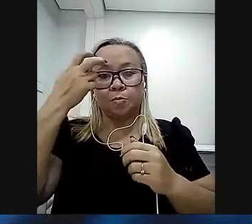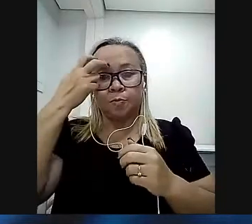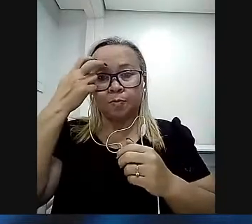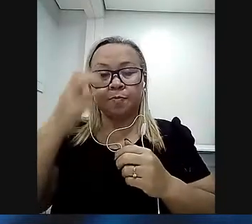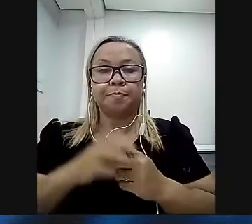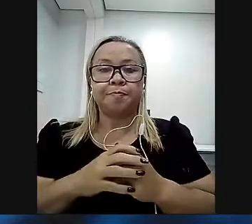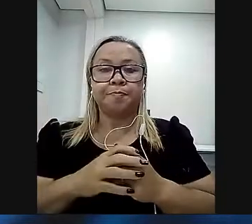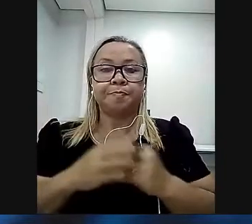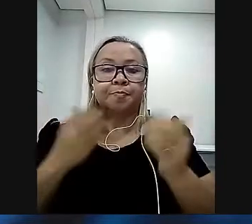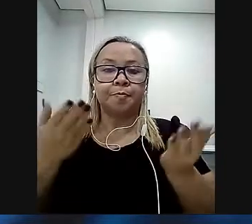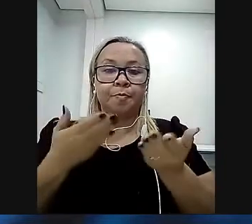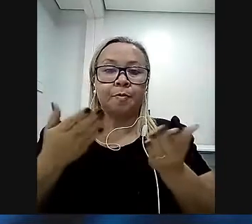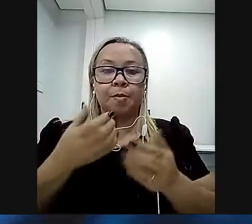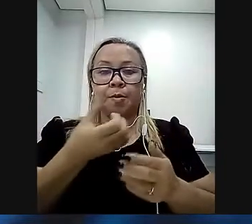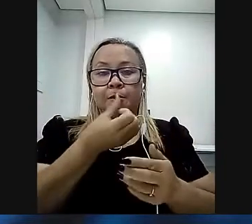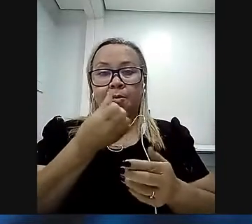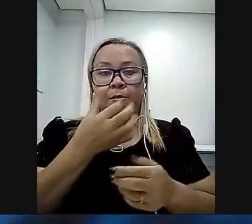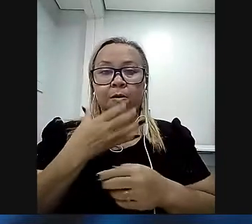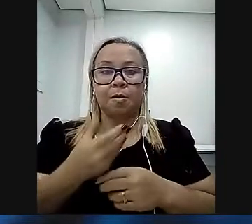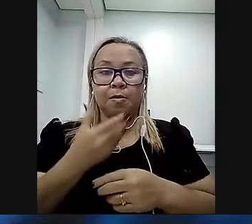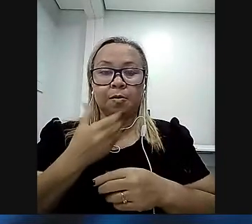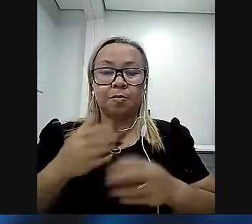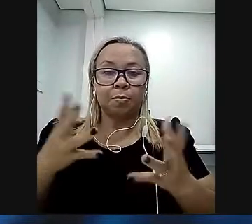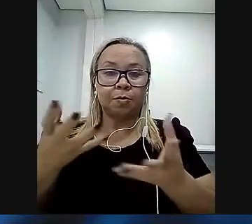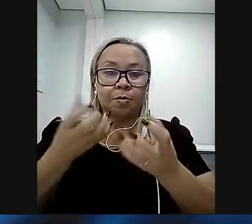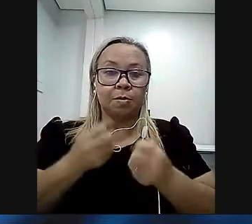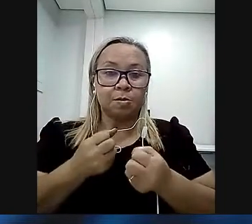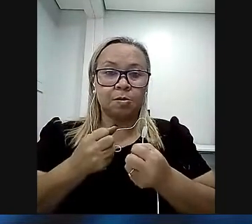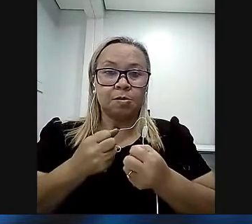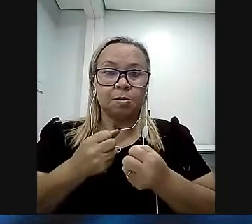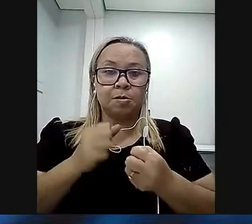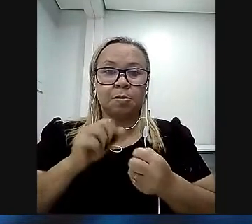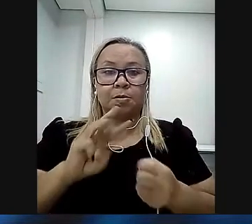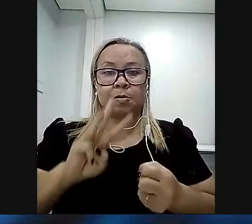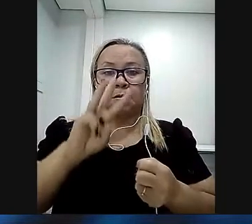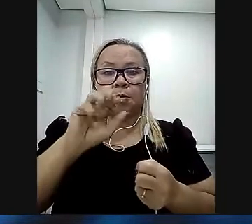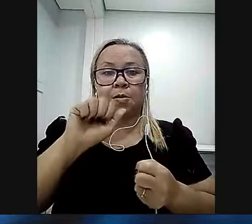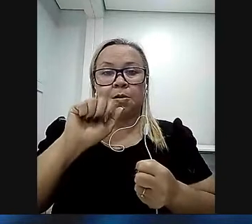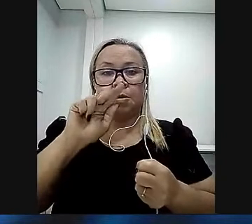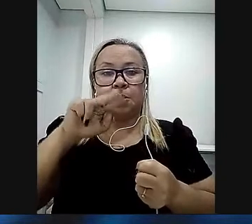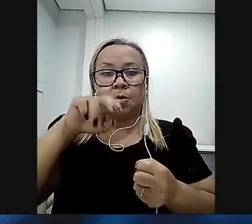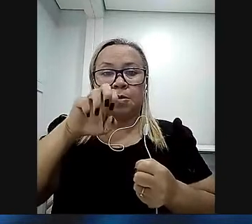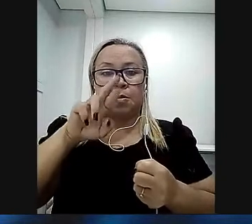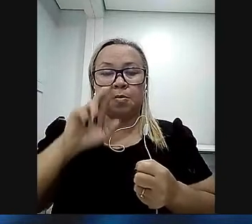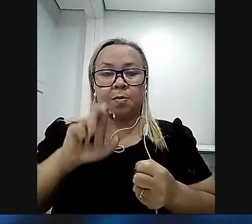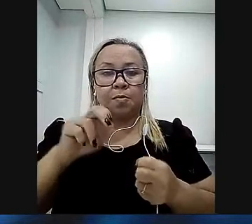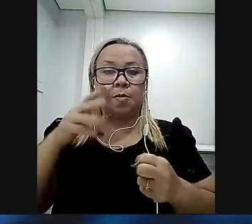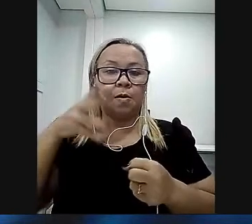Hoje, dia 6 de dezembro, recebemos Wagner Barja com o título da palestra